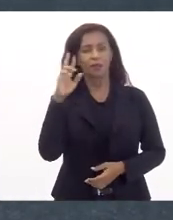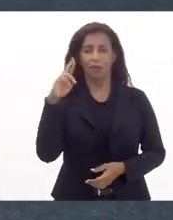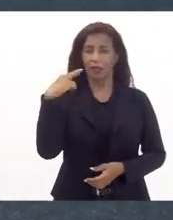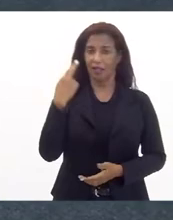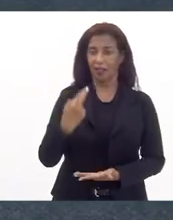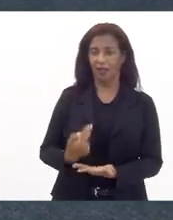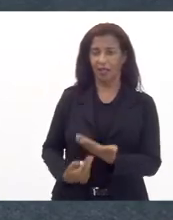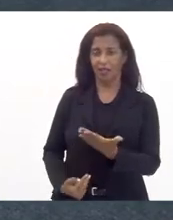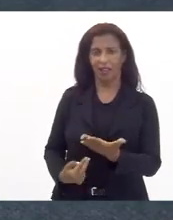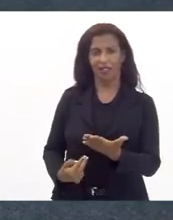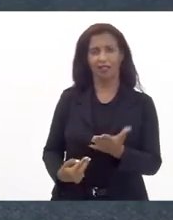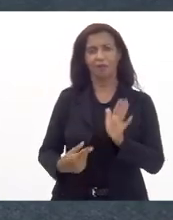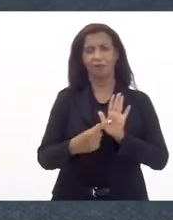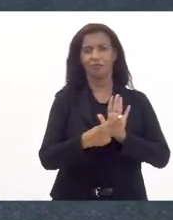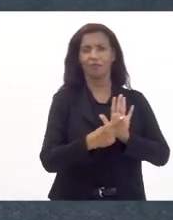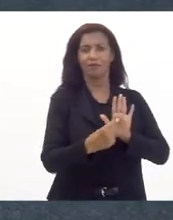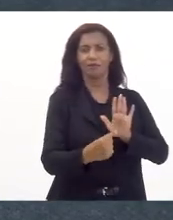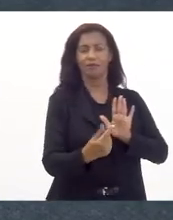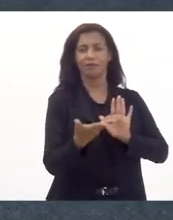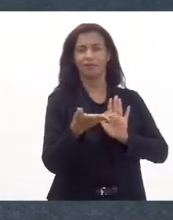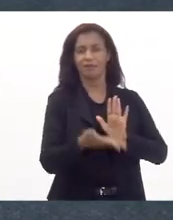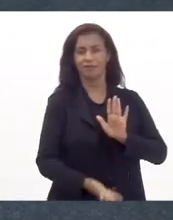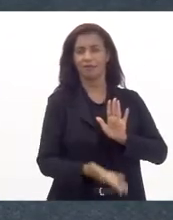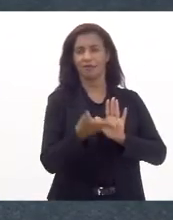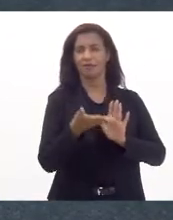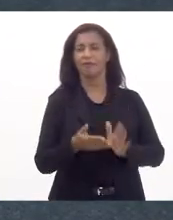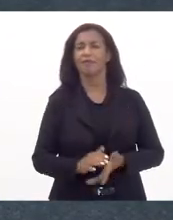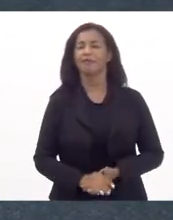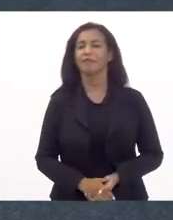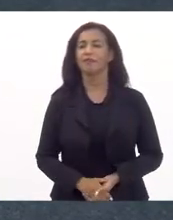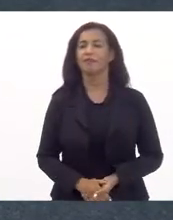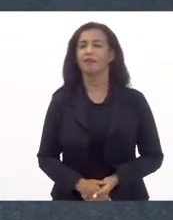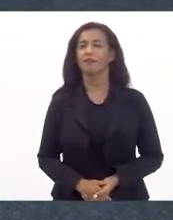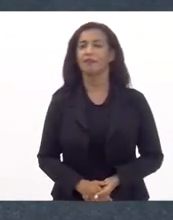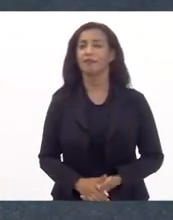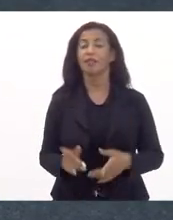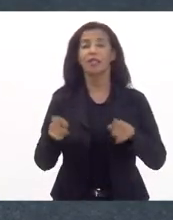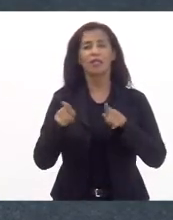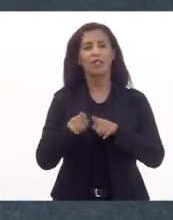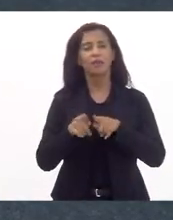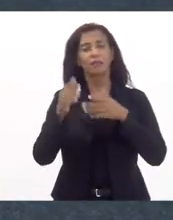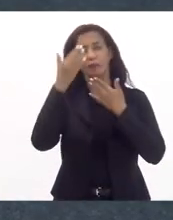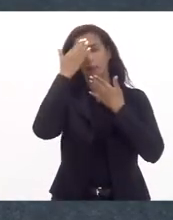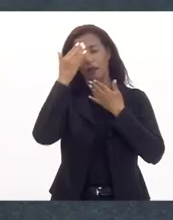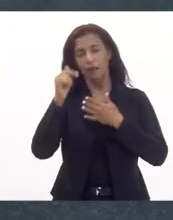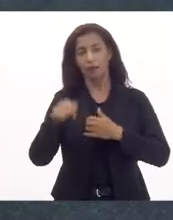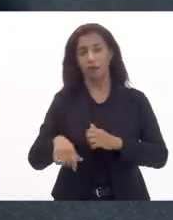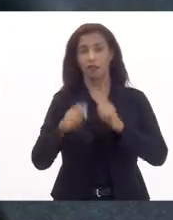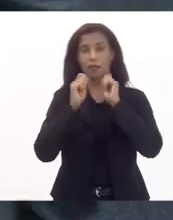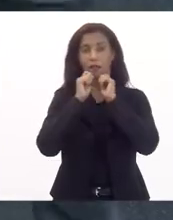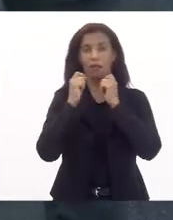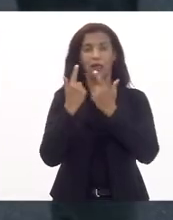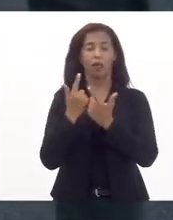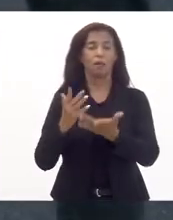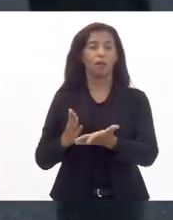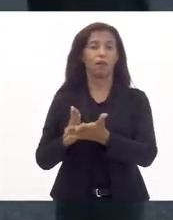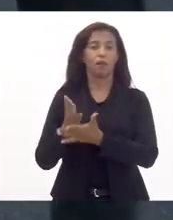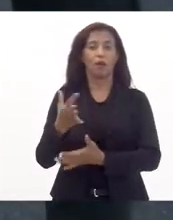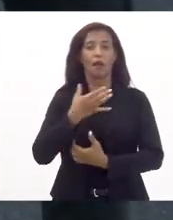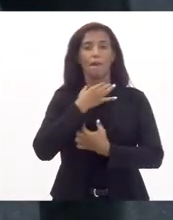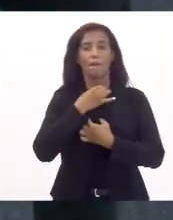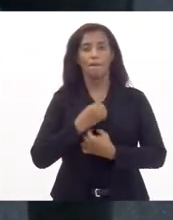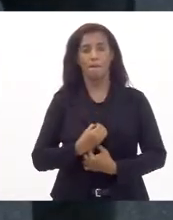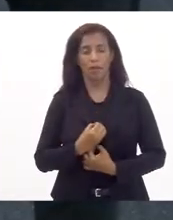Souza pela indicação da querida Teresa Cristina e também agradecer a casa pela promoção da